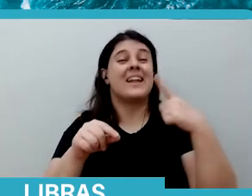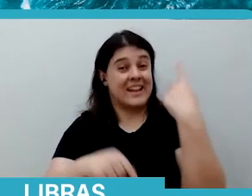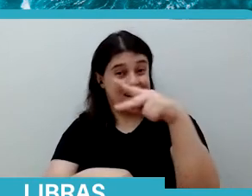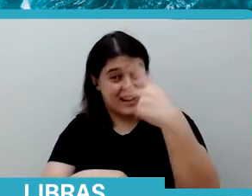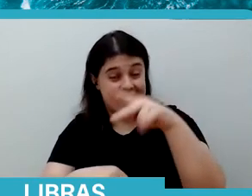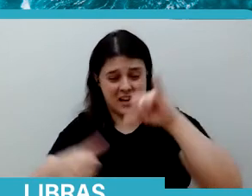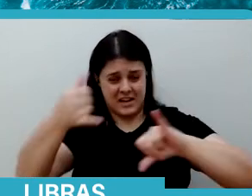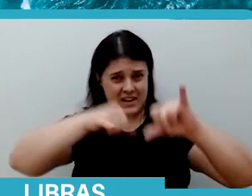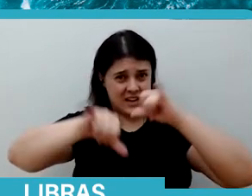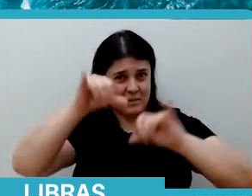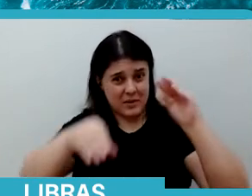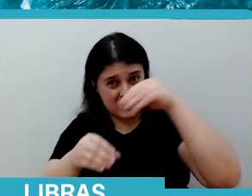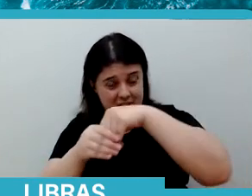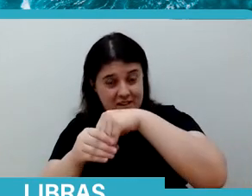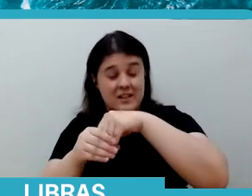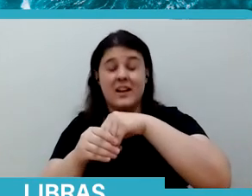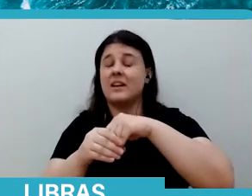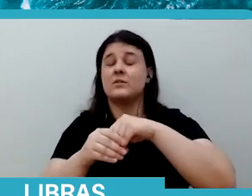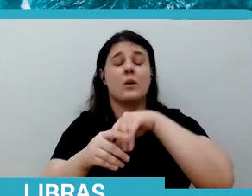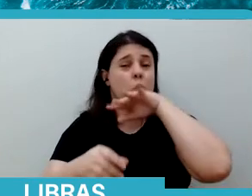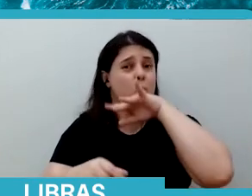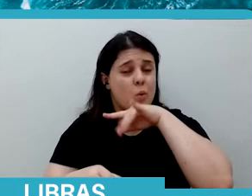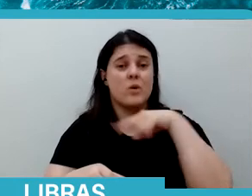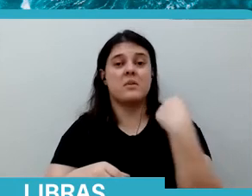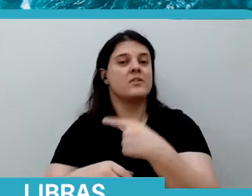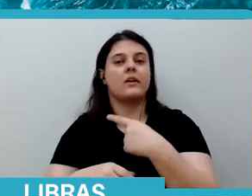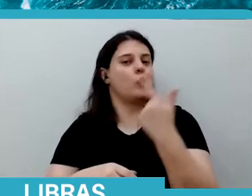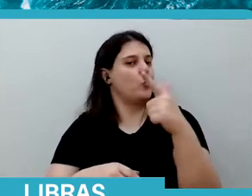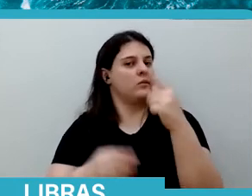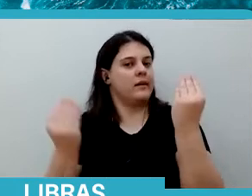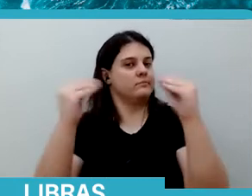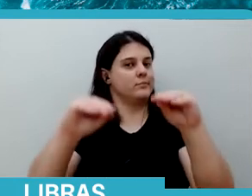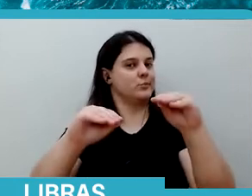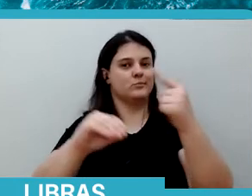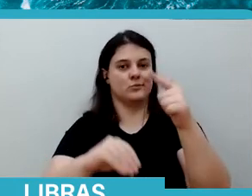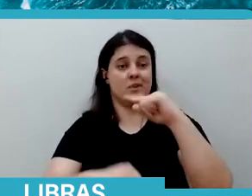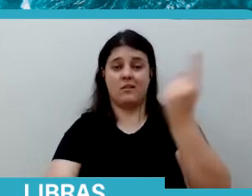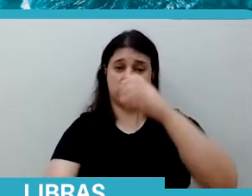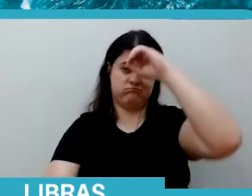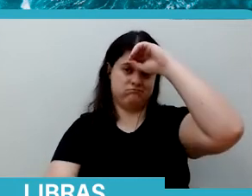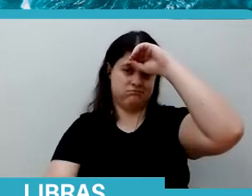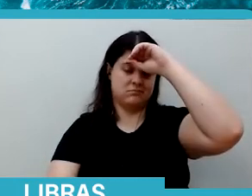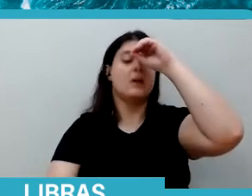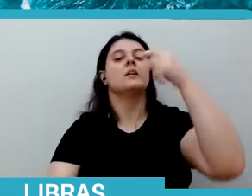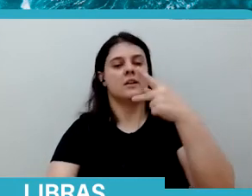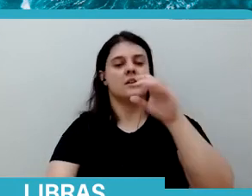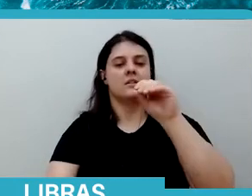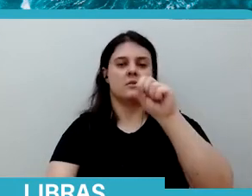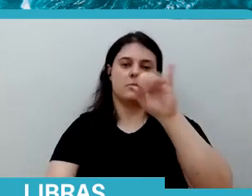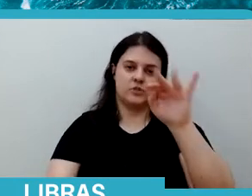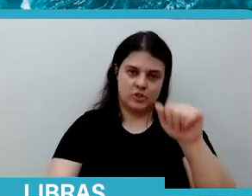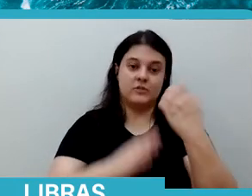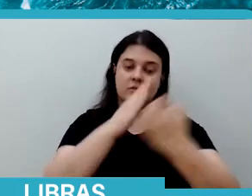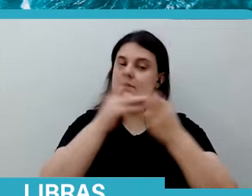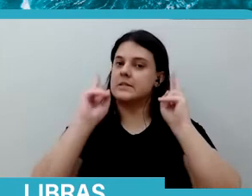substâncias químicas presentes nos produtos de limpeza fazem mal para a gente não chega não chegava outra gente a positivas em que se propões